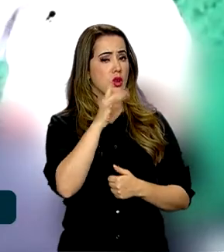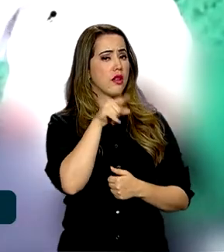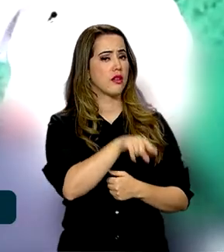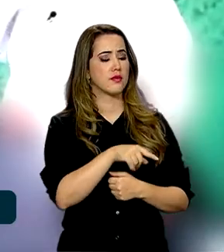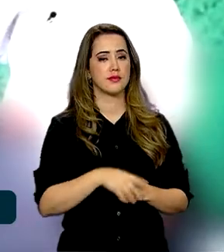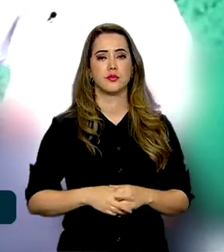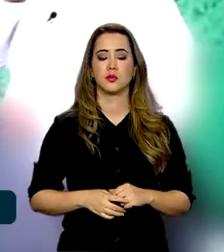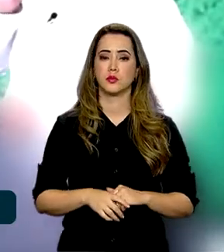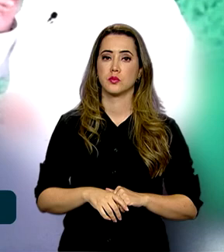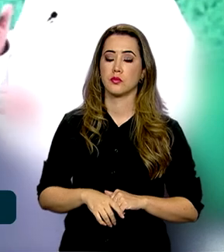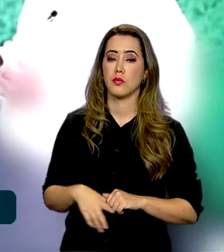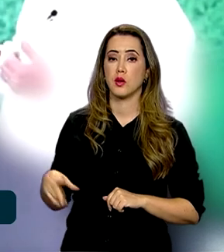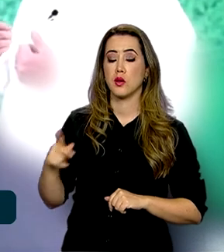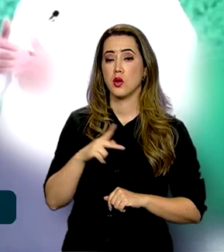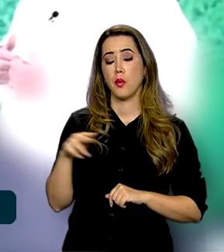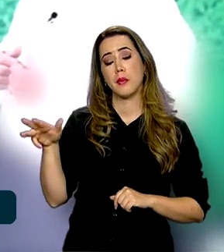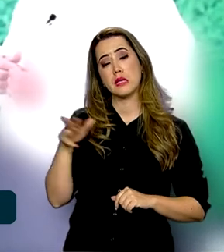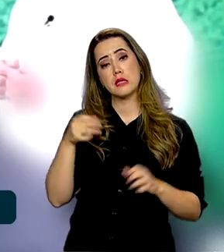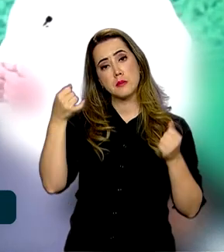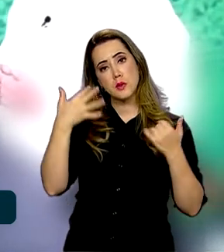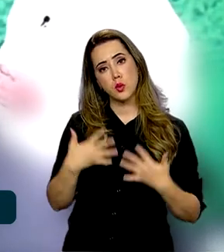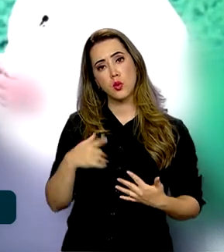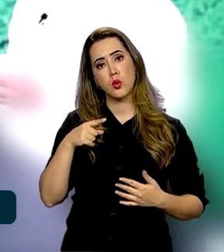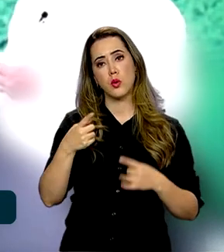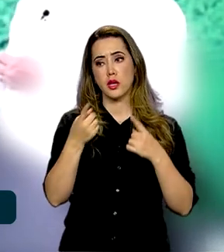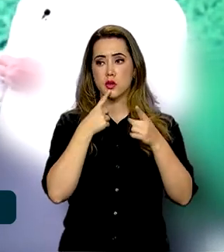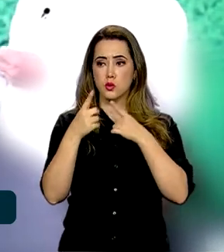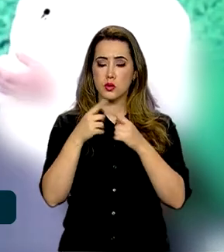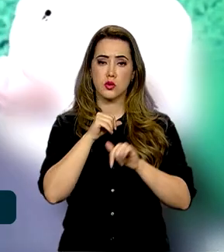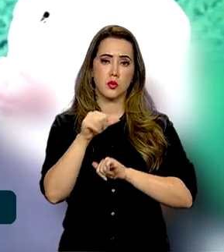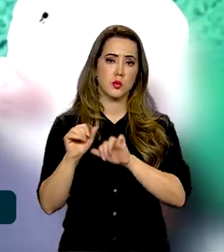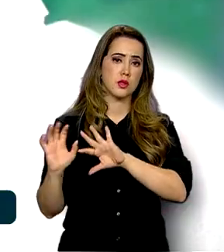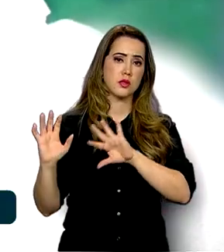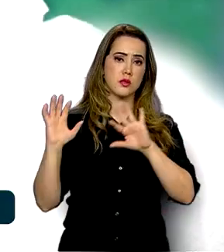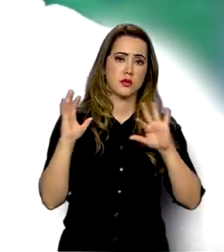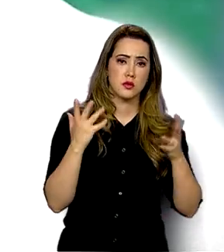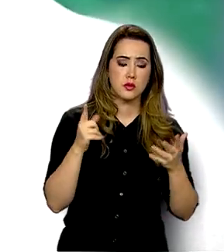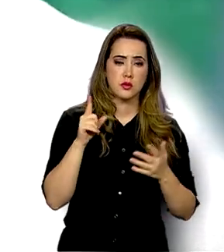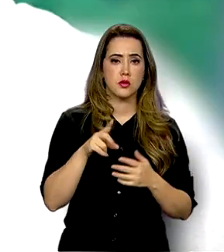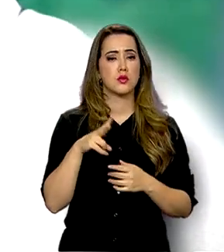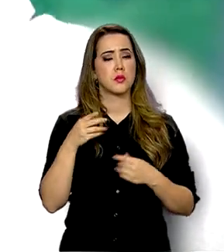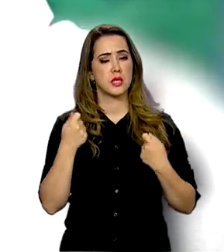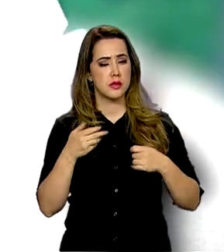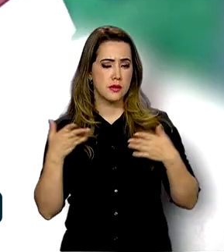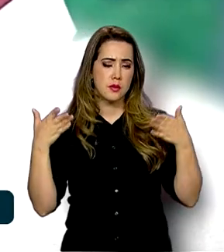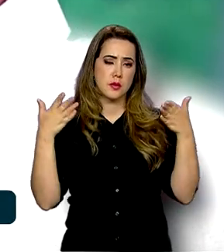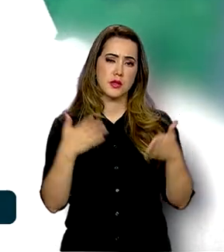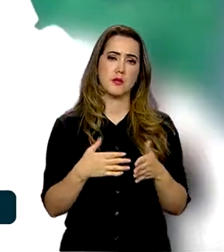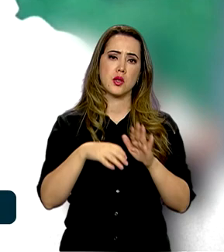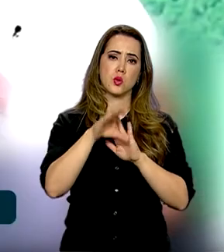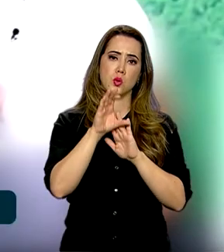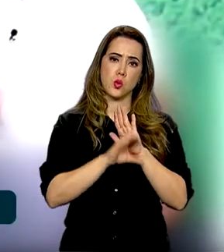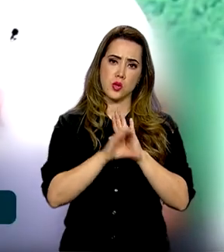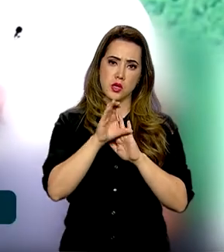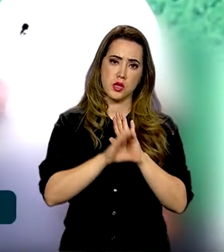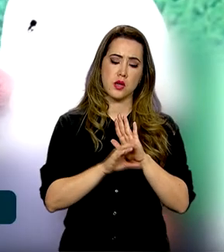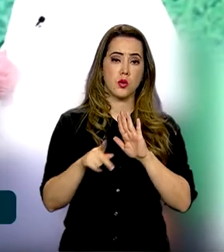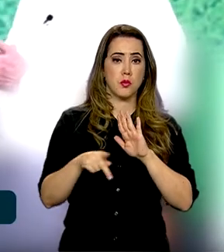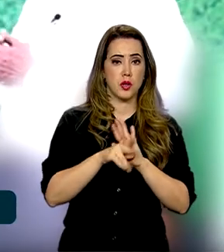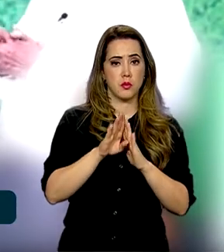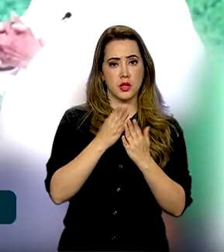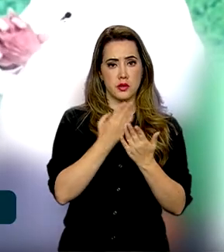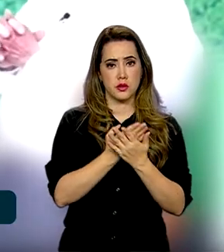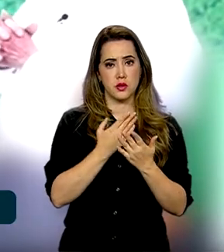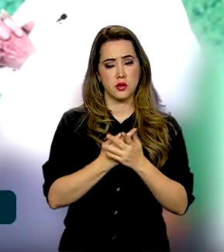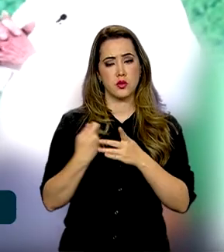O presidente Lula defendeu que os debates sobre mudança do clima façam parte do currículo escolar e disse que